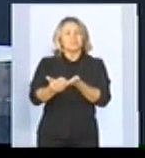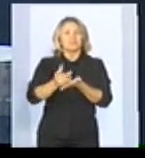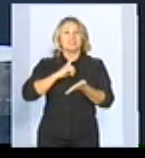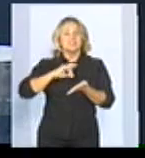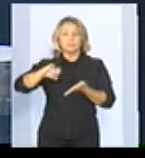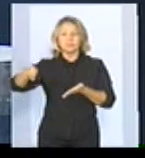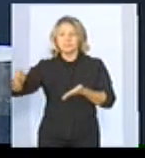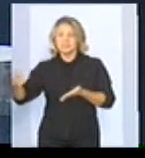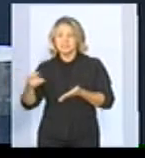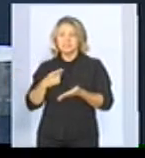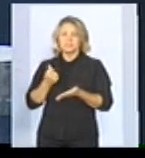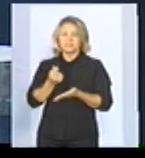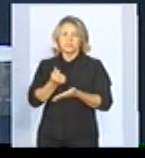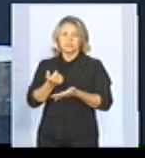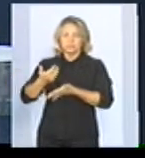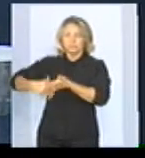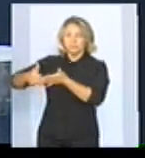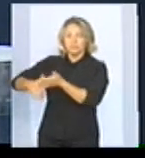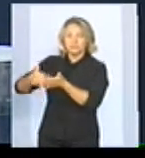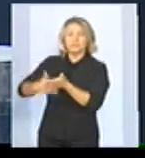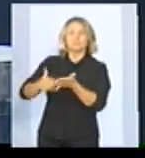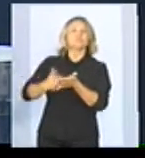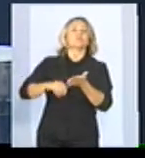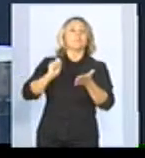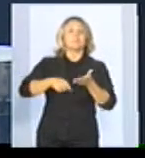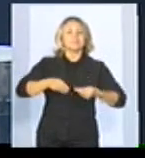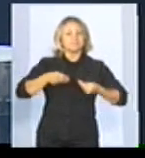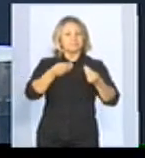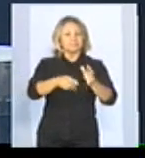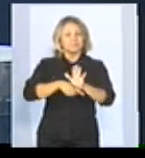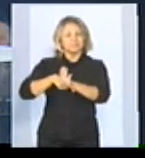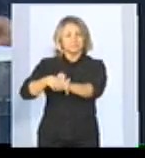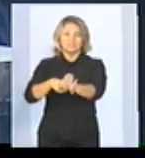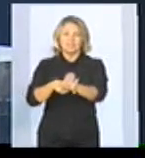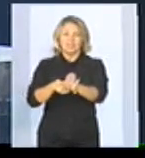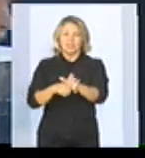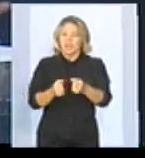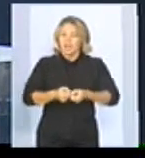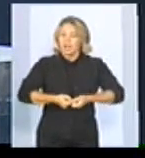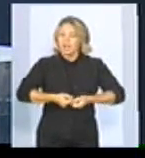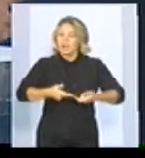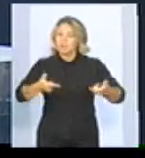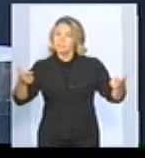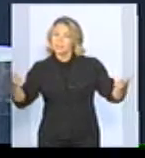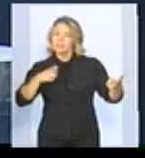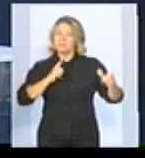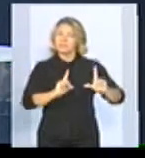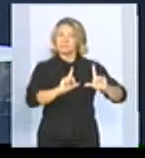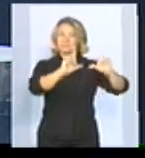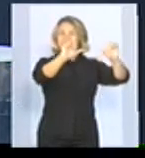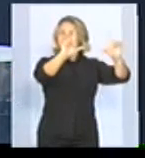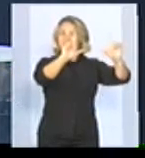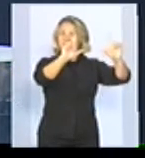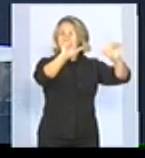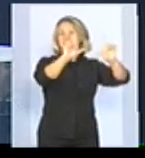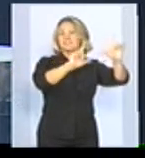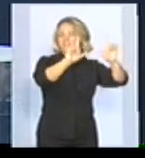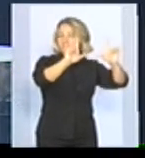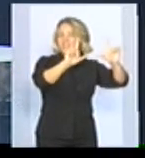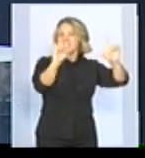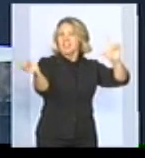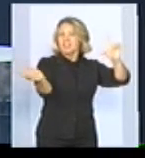oportunidade de um ganho de escopo aí para poder poder oferecer serviço então abriram o mercado para as teles é um fato